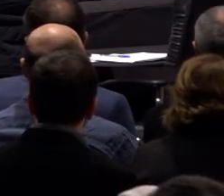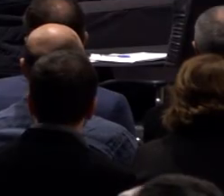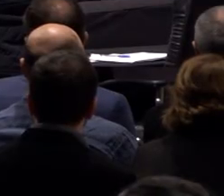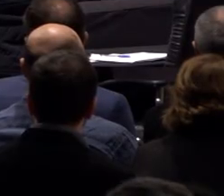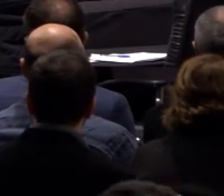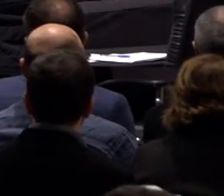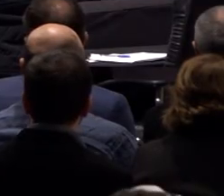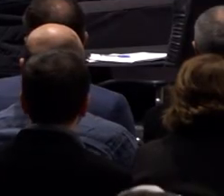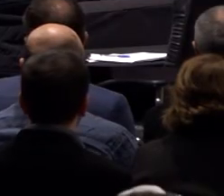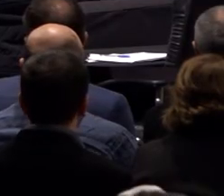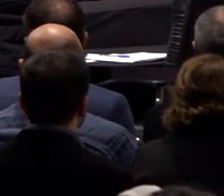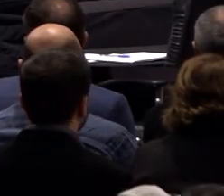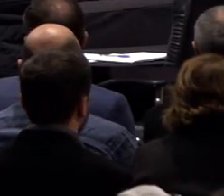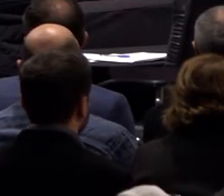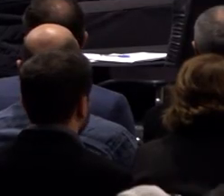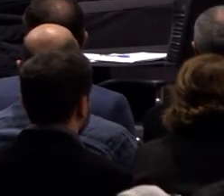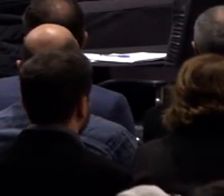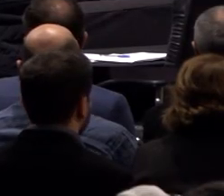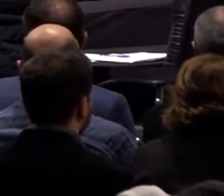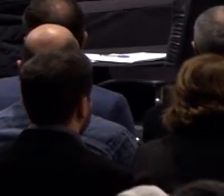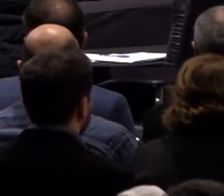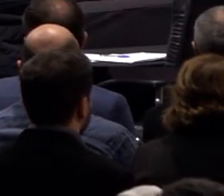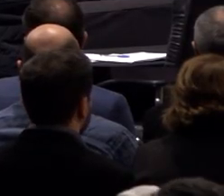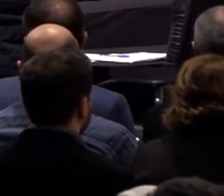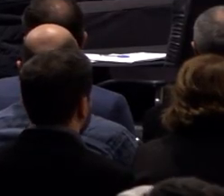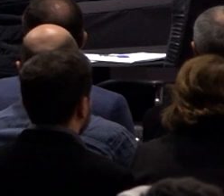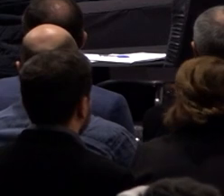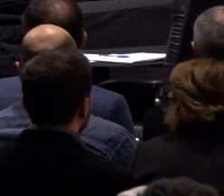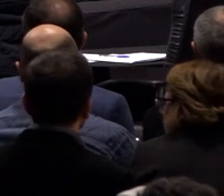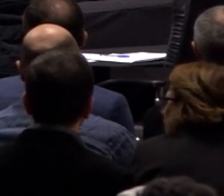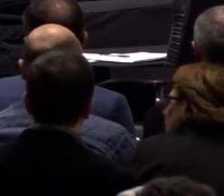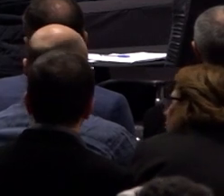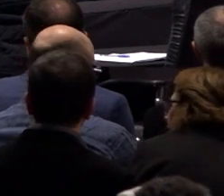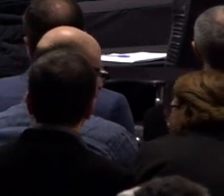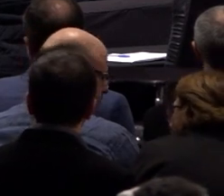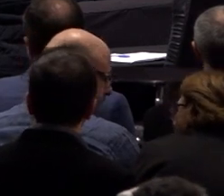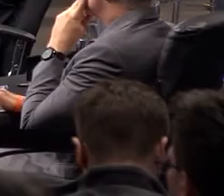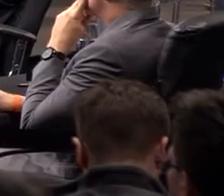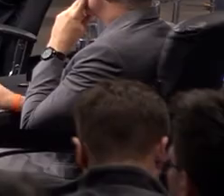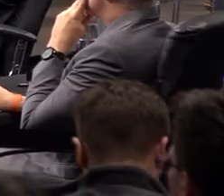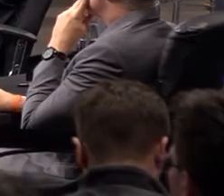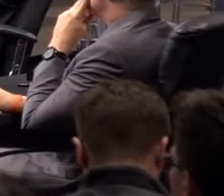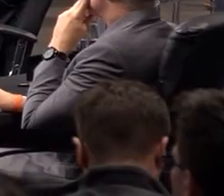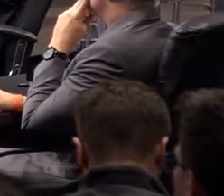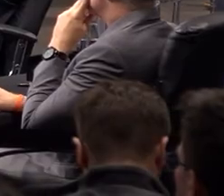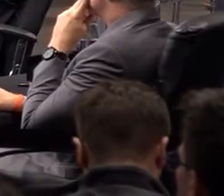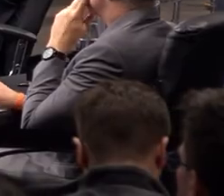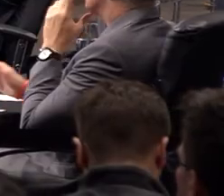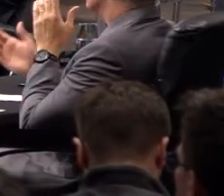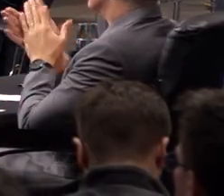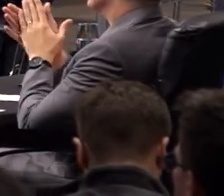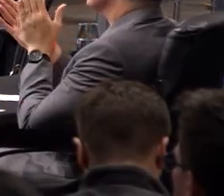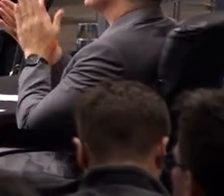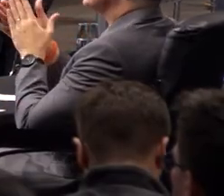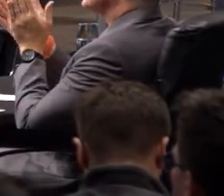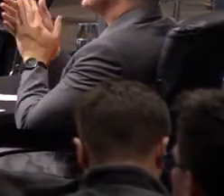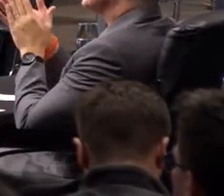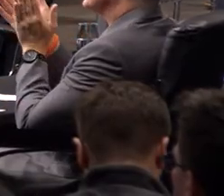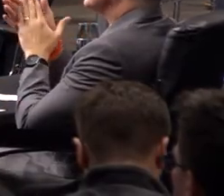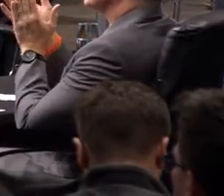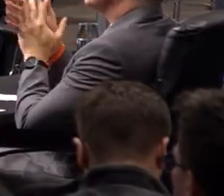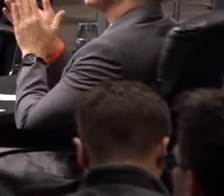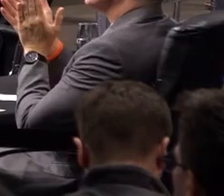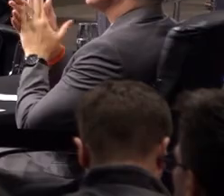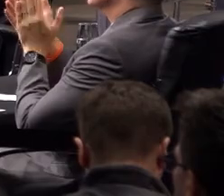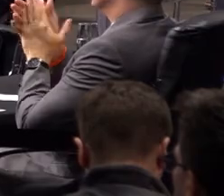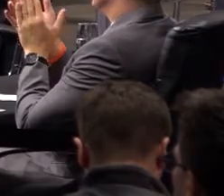iniciativa tem como objetivos comemorar os 190 anos do Parlamento Catarinense e promover maior proximidade